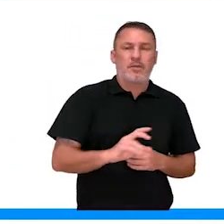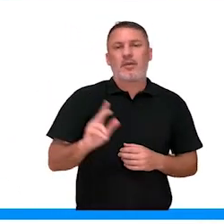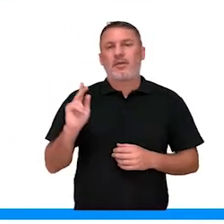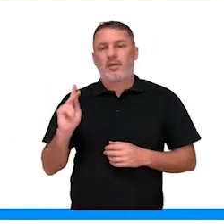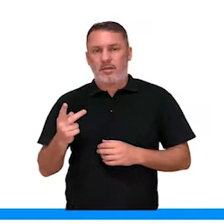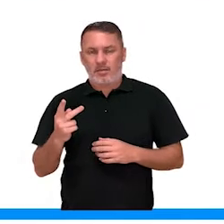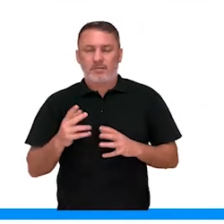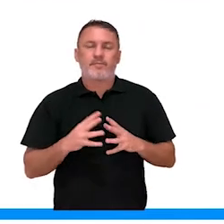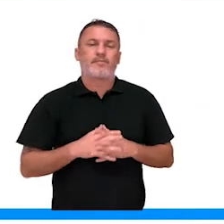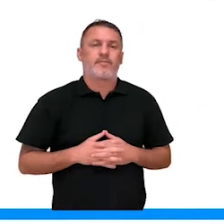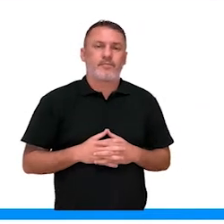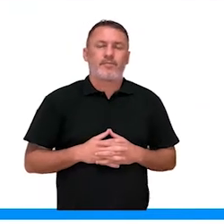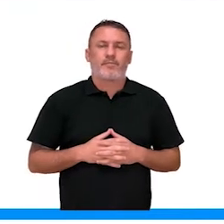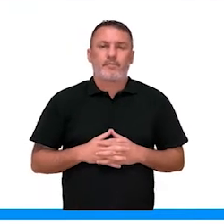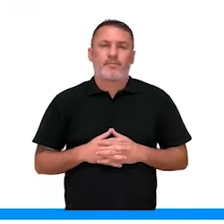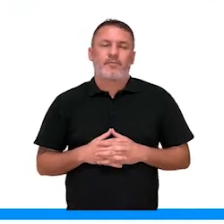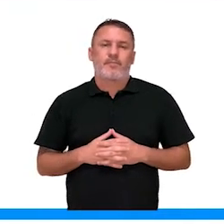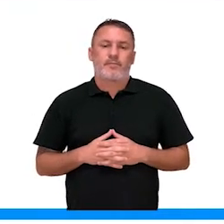e o hidrogênio.